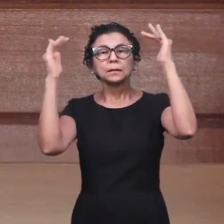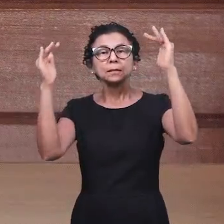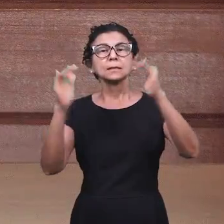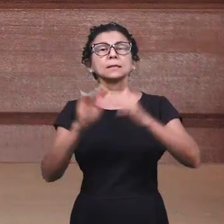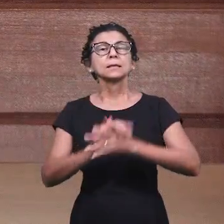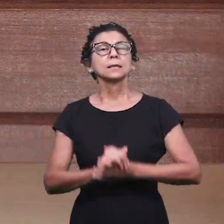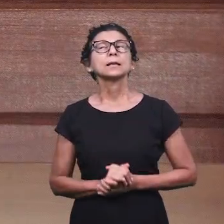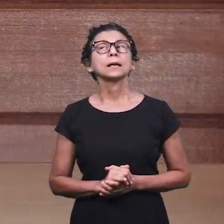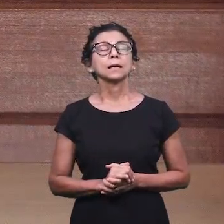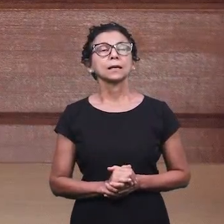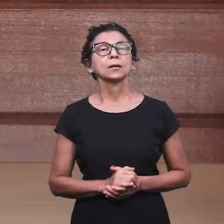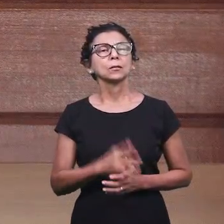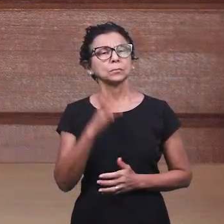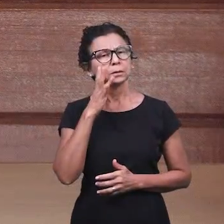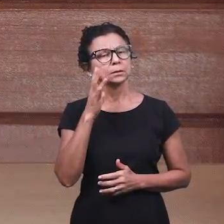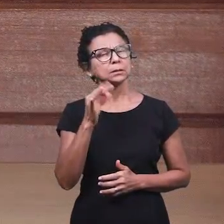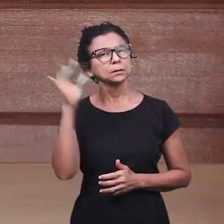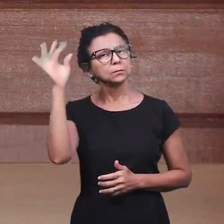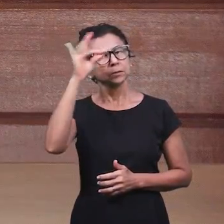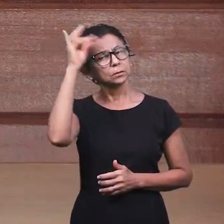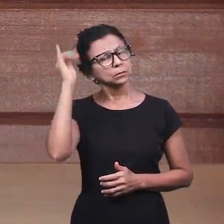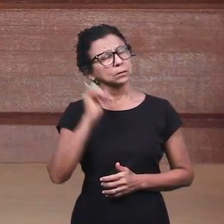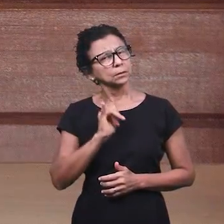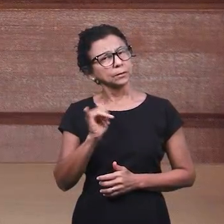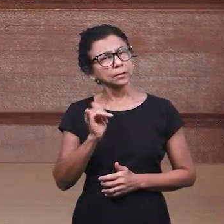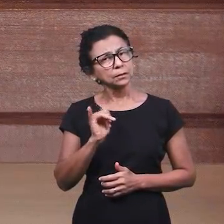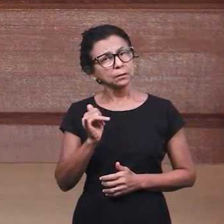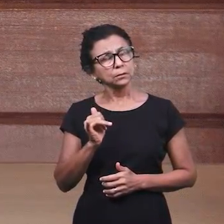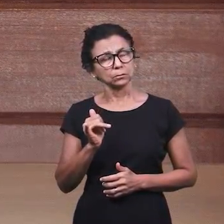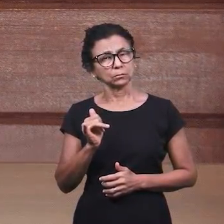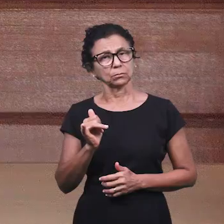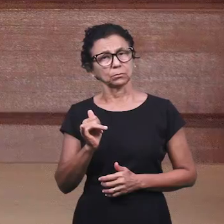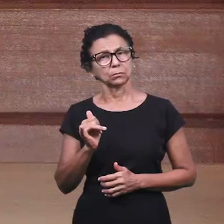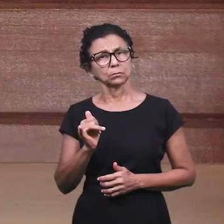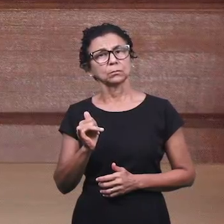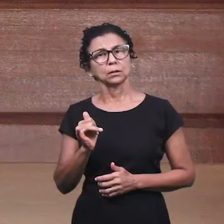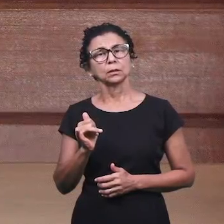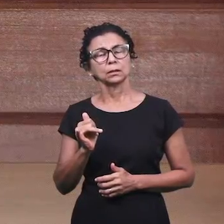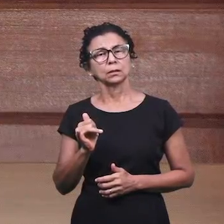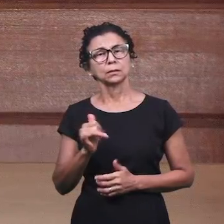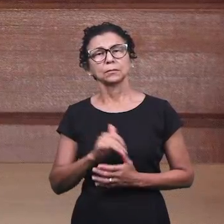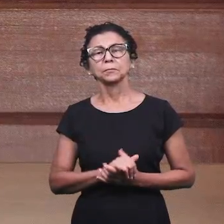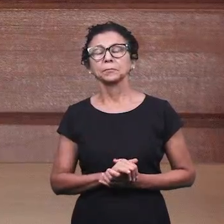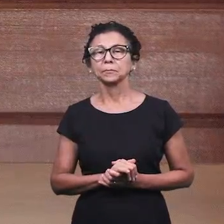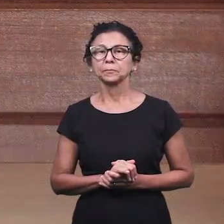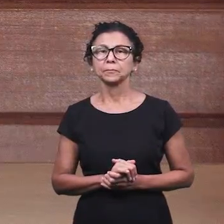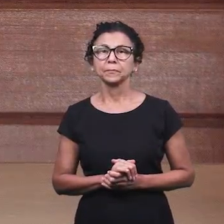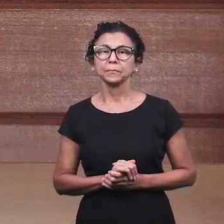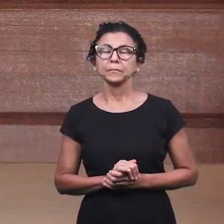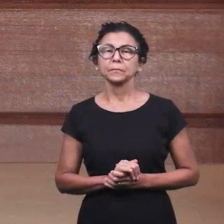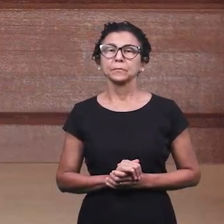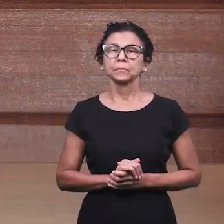Aí nós temos a escola bíblica dominical, esse momento especial em que os filhos estão participando, se toda a família